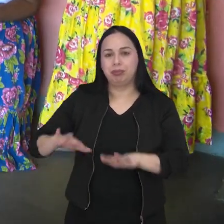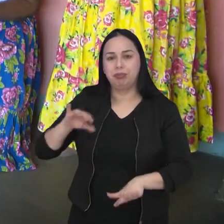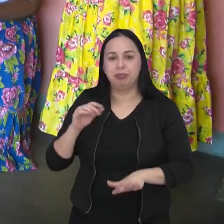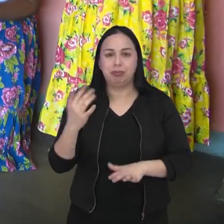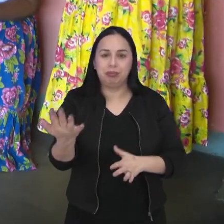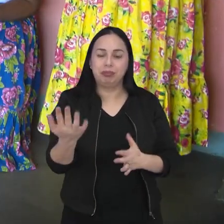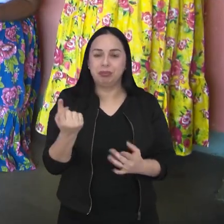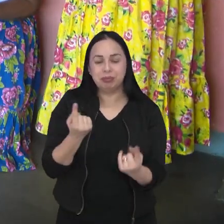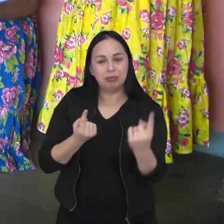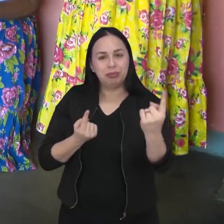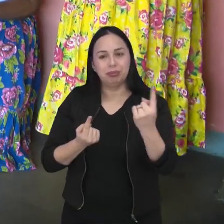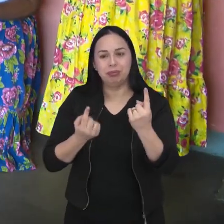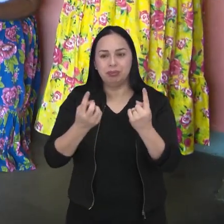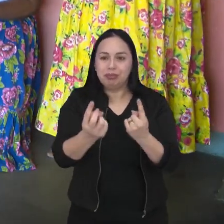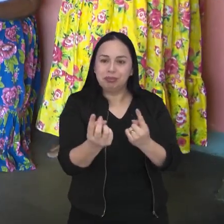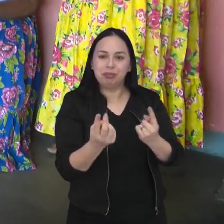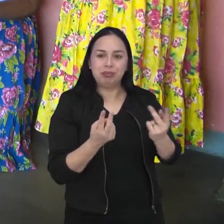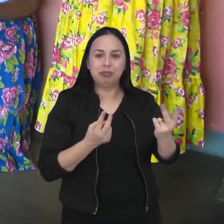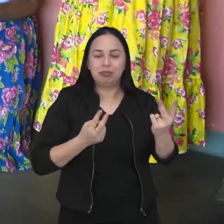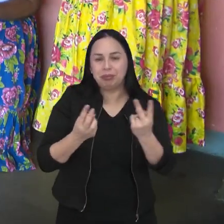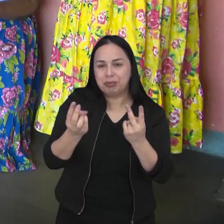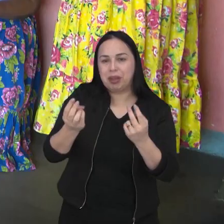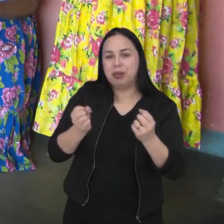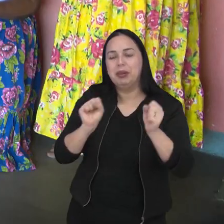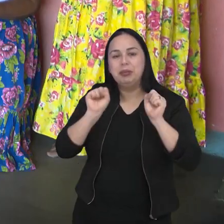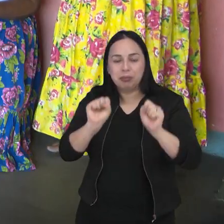mão. Oi, pode vir que tá na mão.